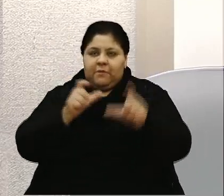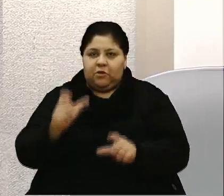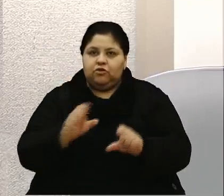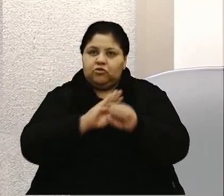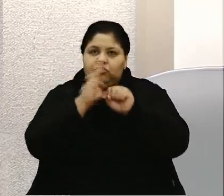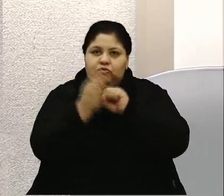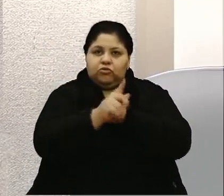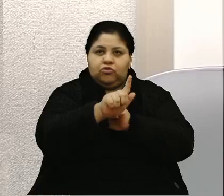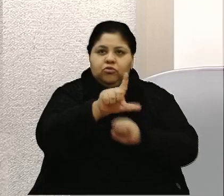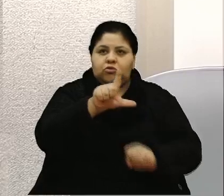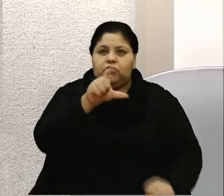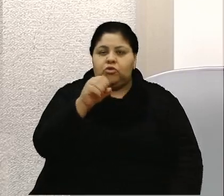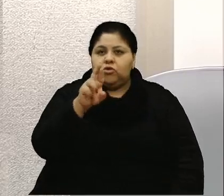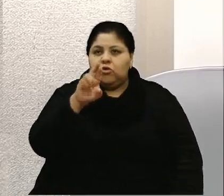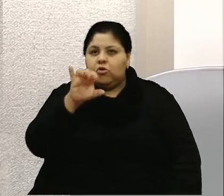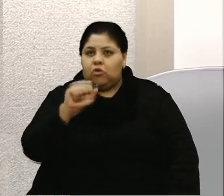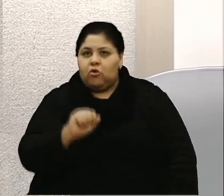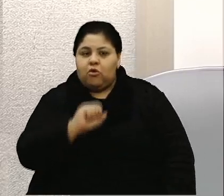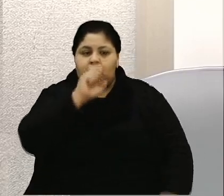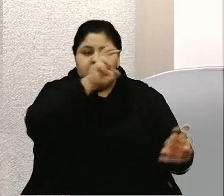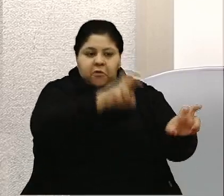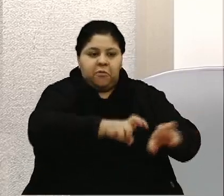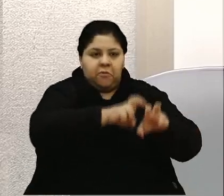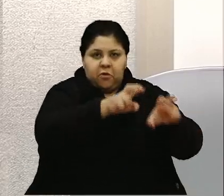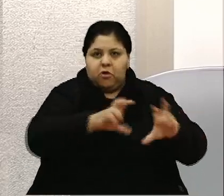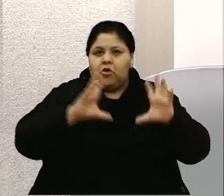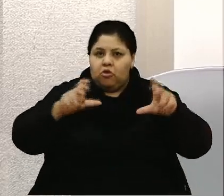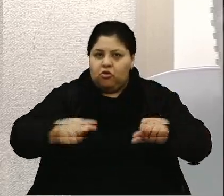pessoal lá da Gruta merece, de todos os lugares